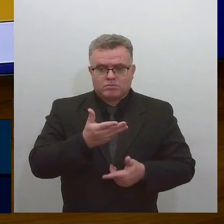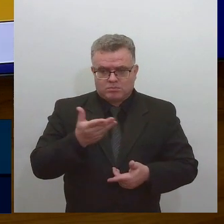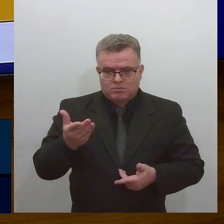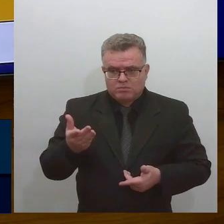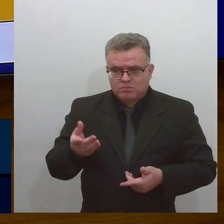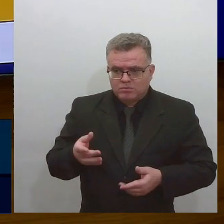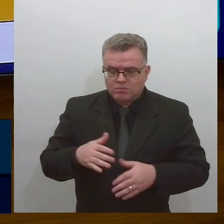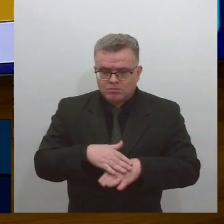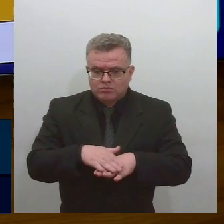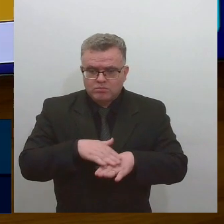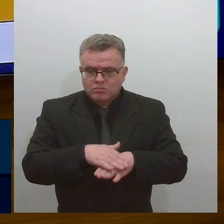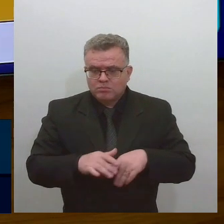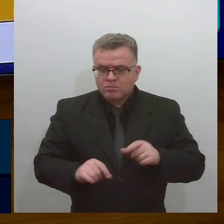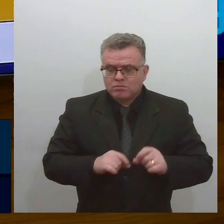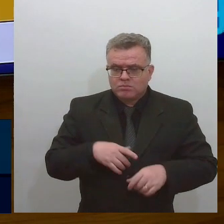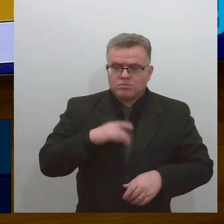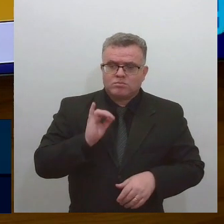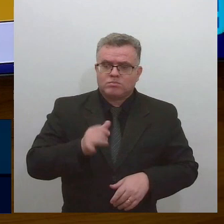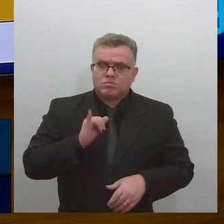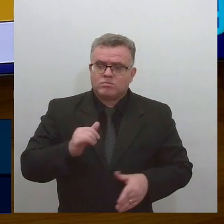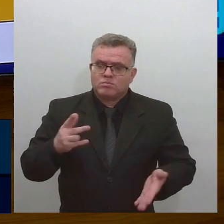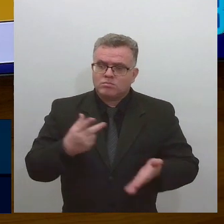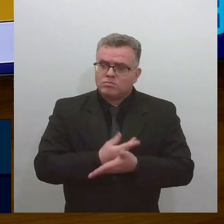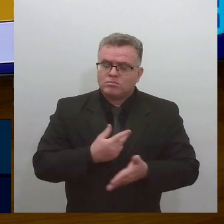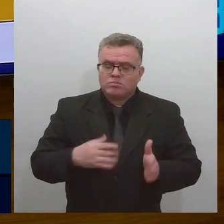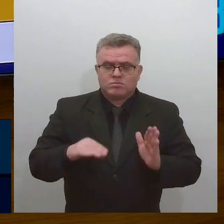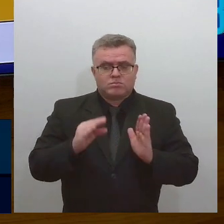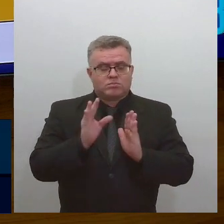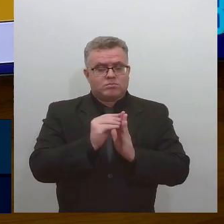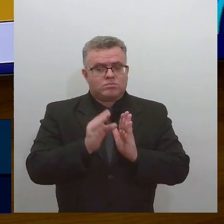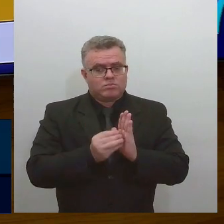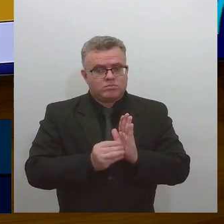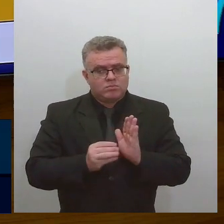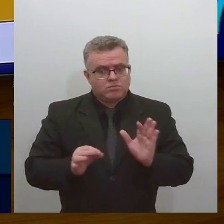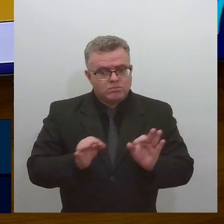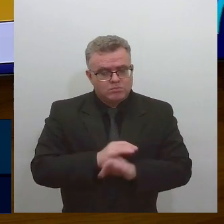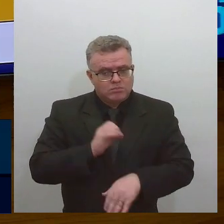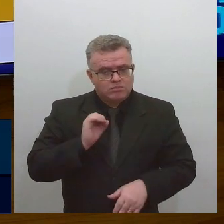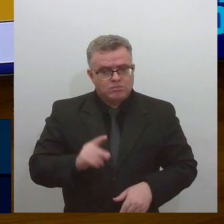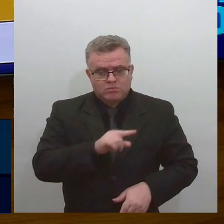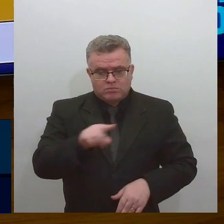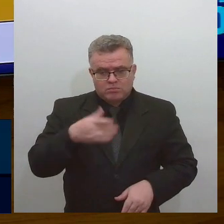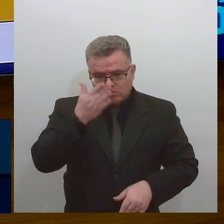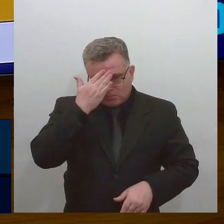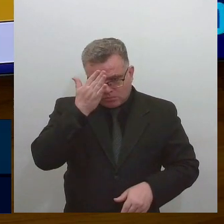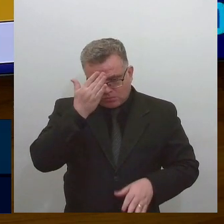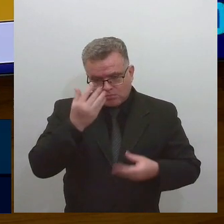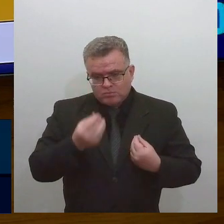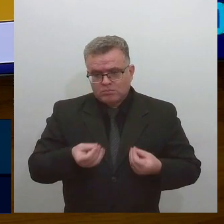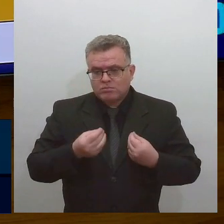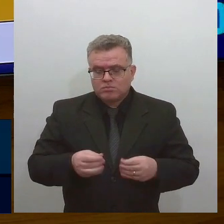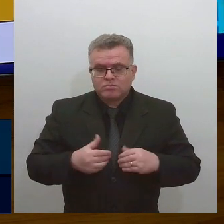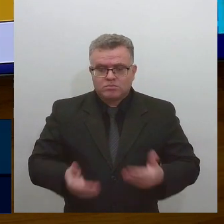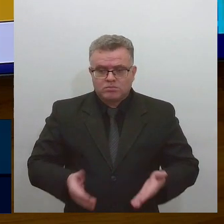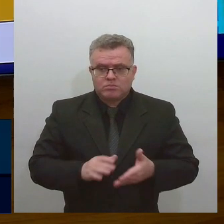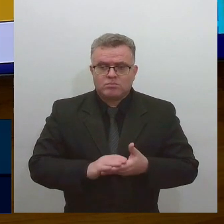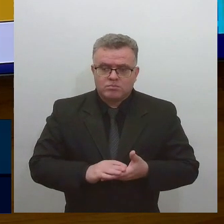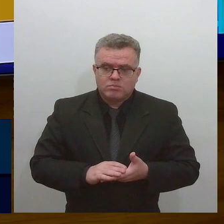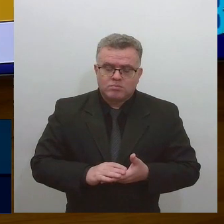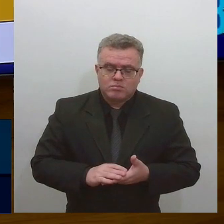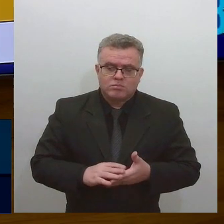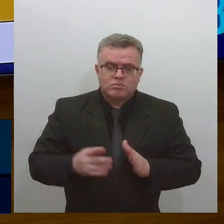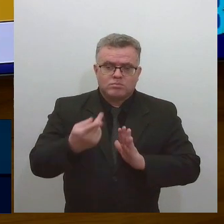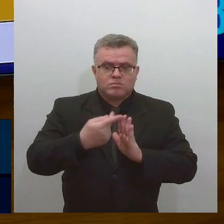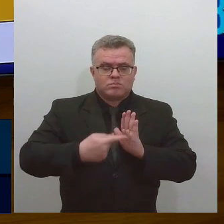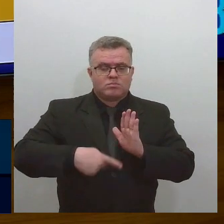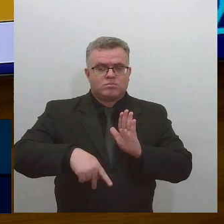que tá programado para as pessoas entenderem porque eh um projeto de engenharia que envolve mais de 100